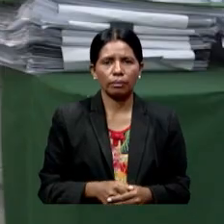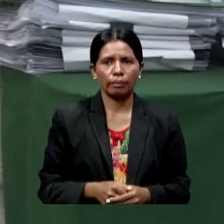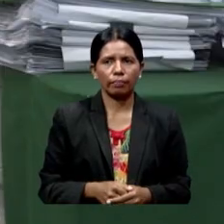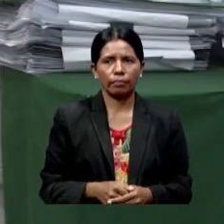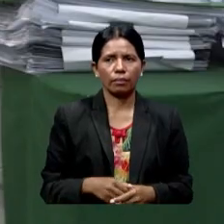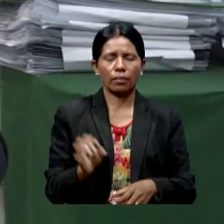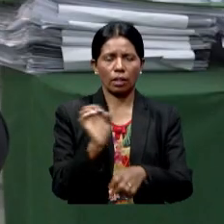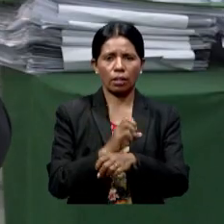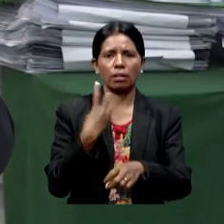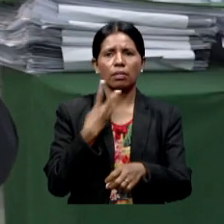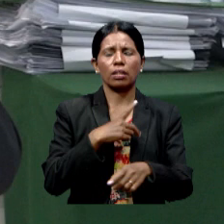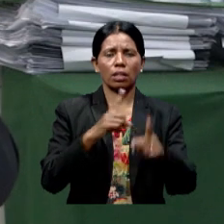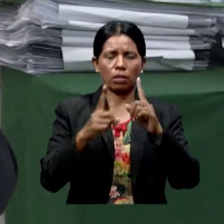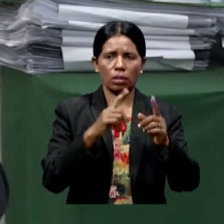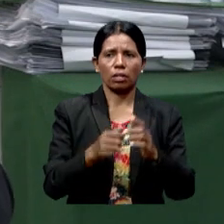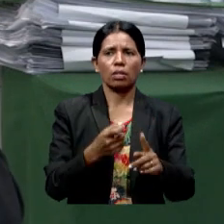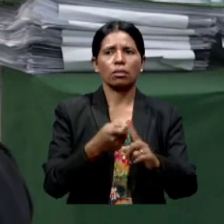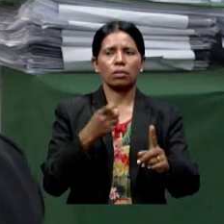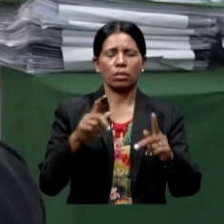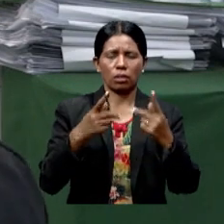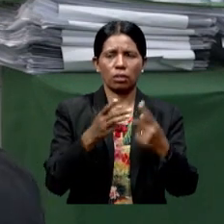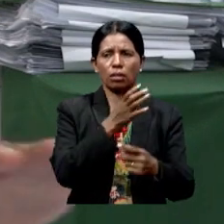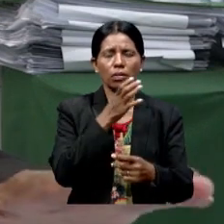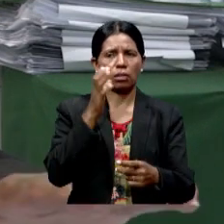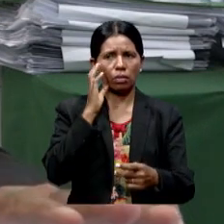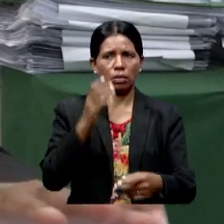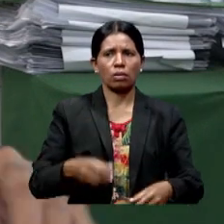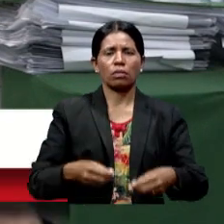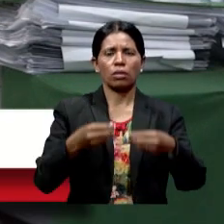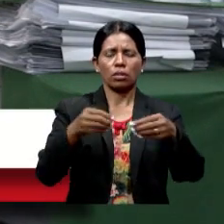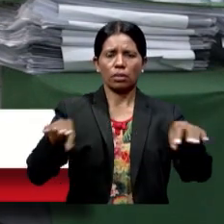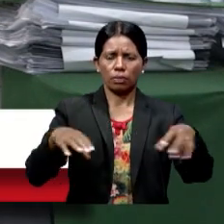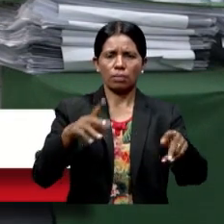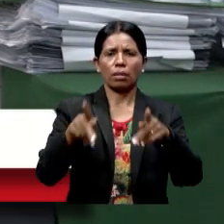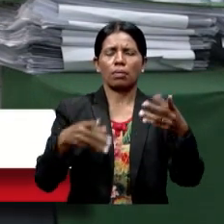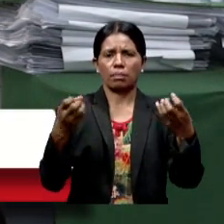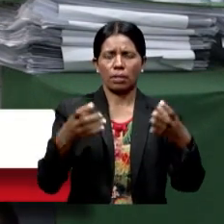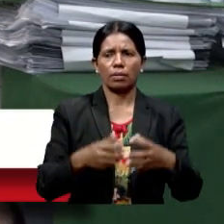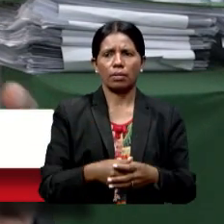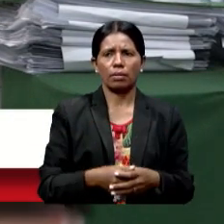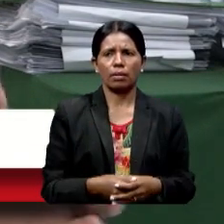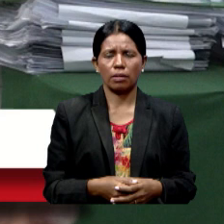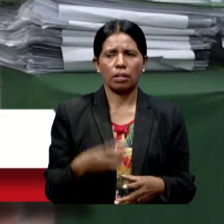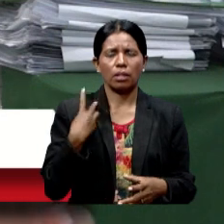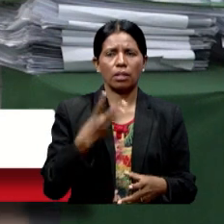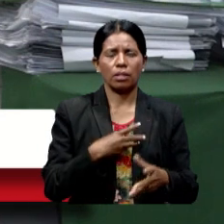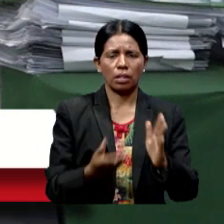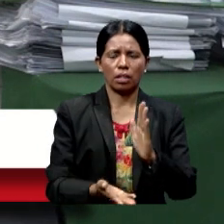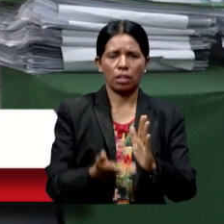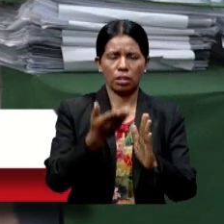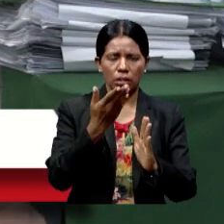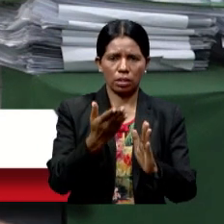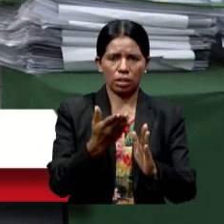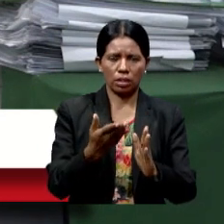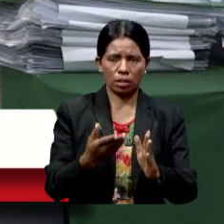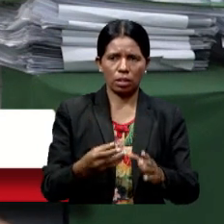Economicamente, ita polia ne kan, usi setor agricultura ne kan, ita nene fo servisio ema barat. Ita, se ita hasai produktividade, ita hasai